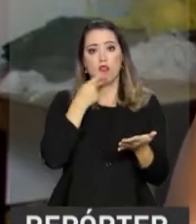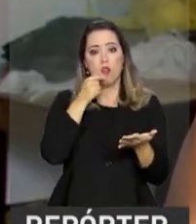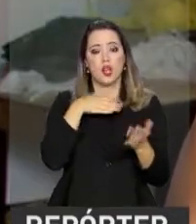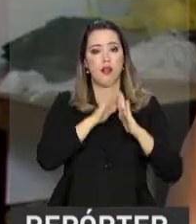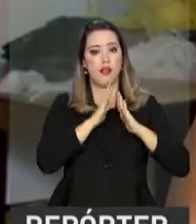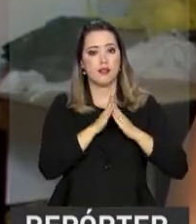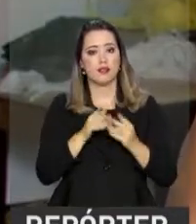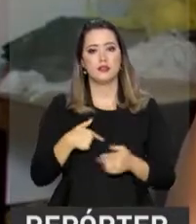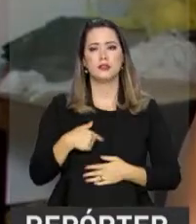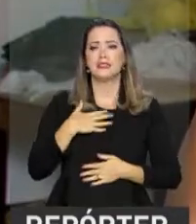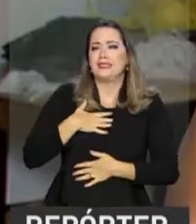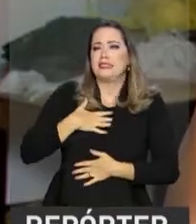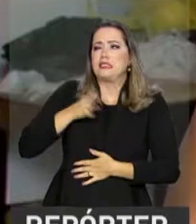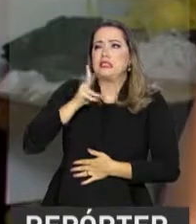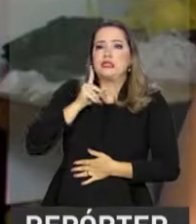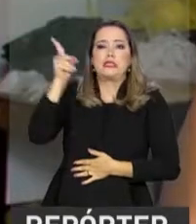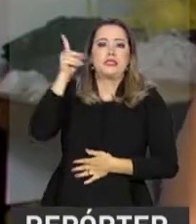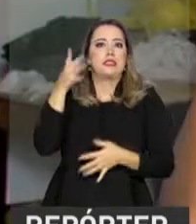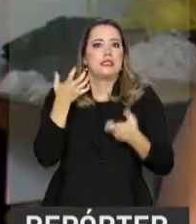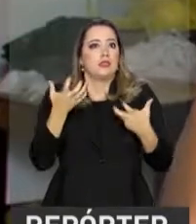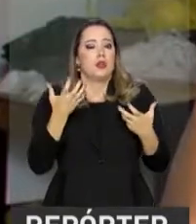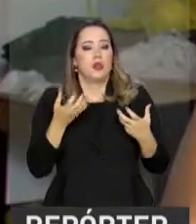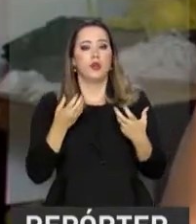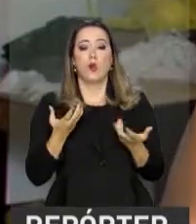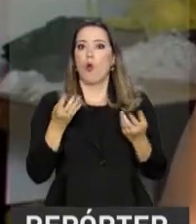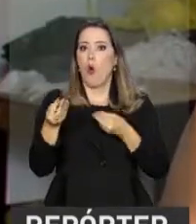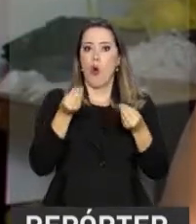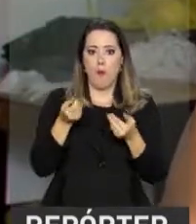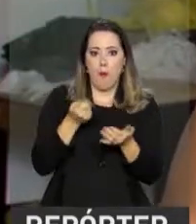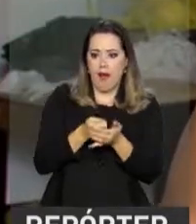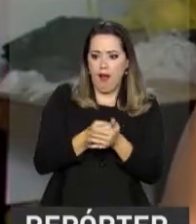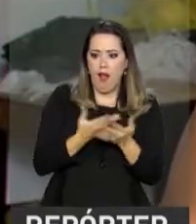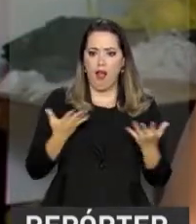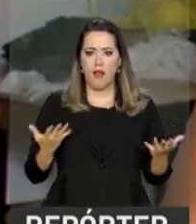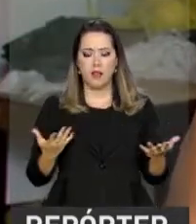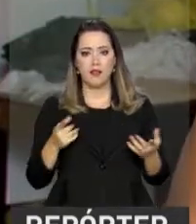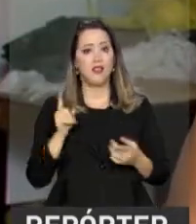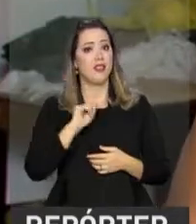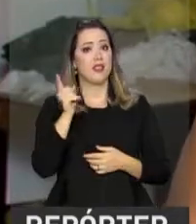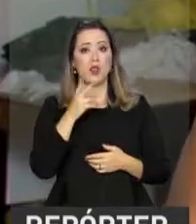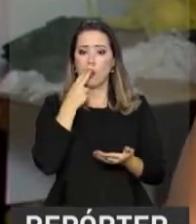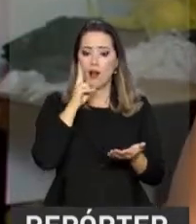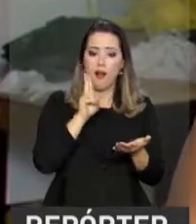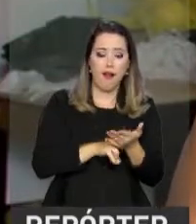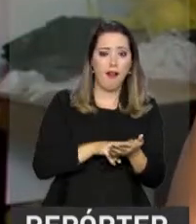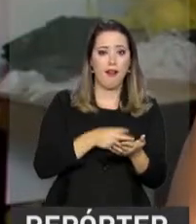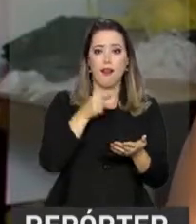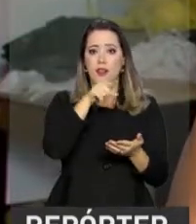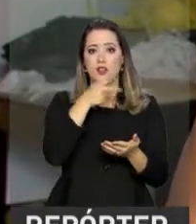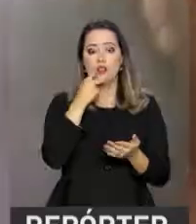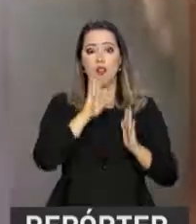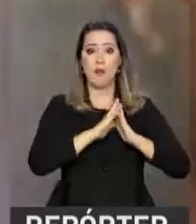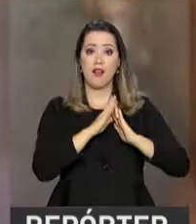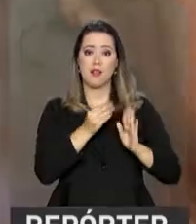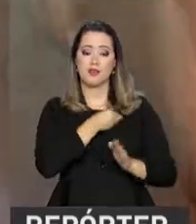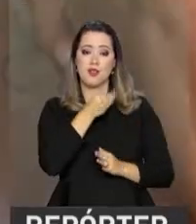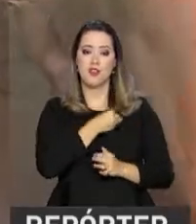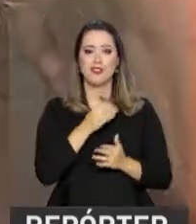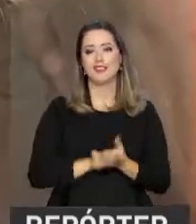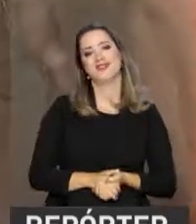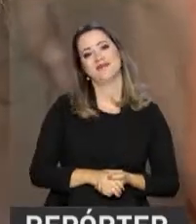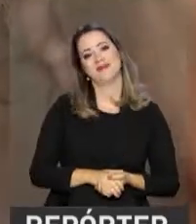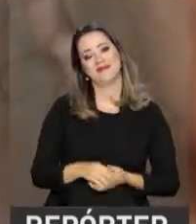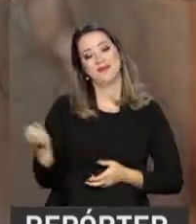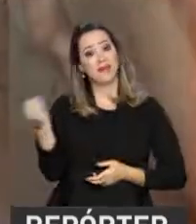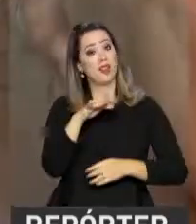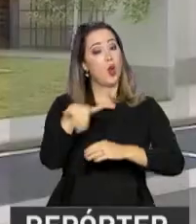Deus, dê conta, eu não devo nada. Aí ela falou assim, mamãe, é sua casa, minha casa, minha vida. O novo endereço da